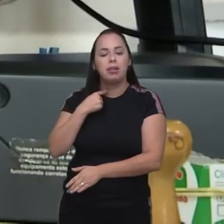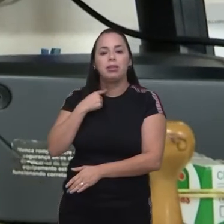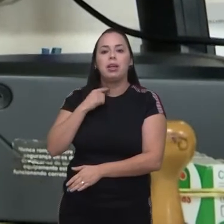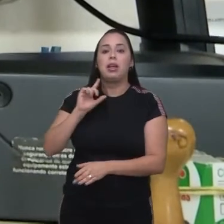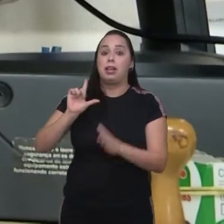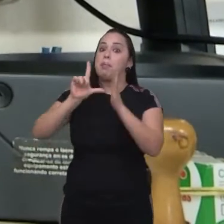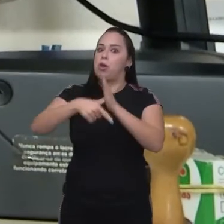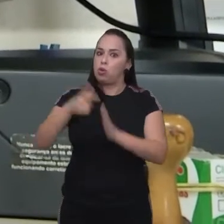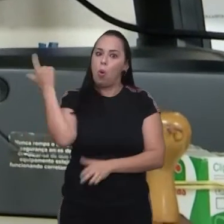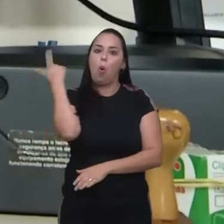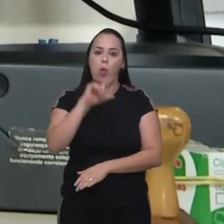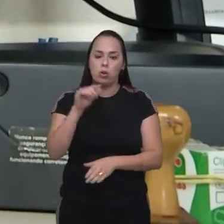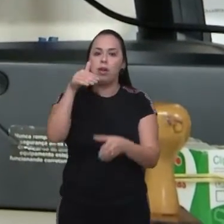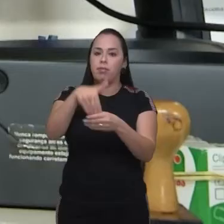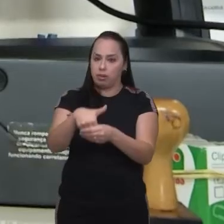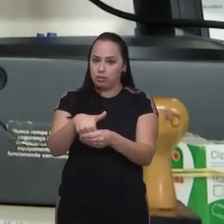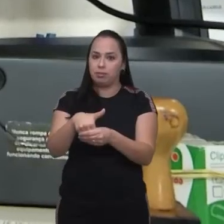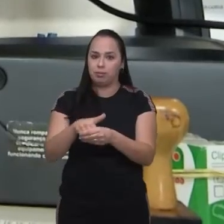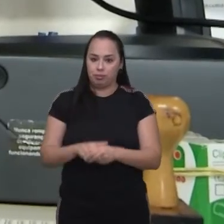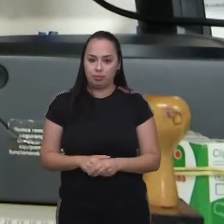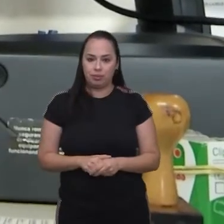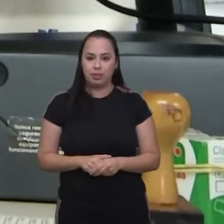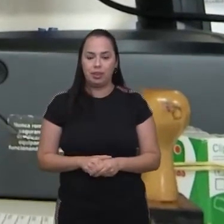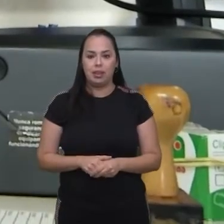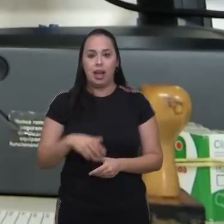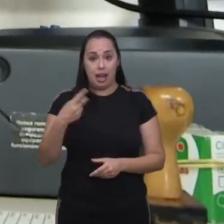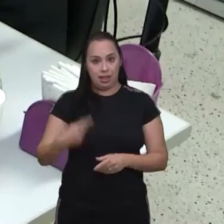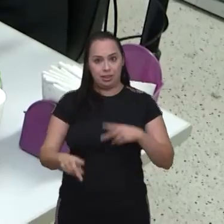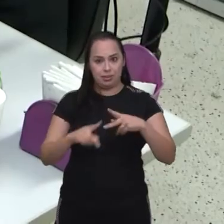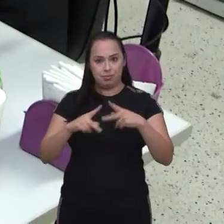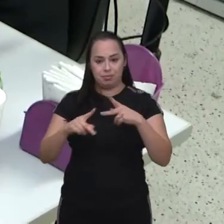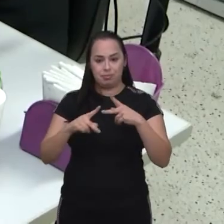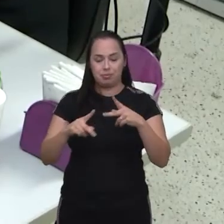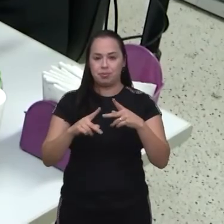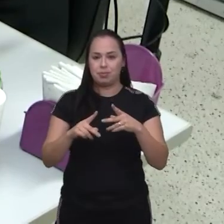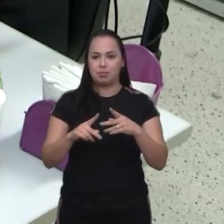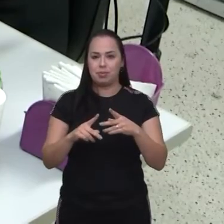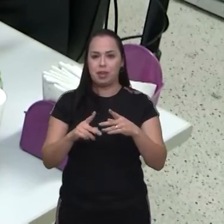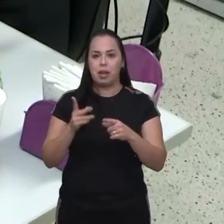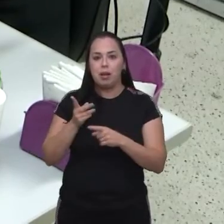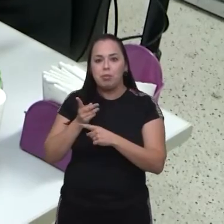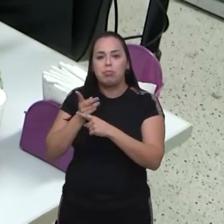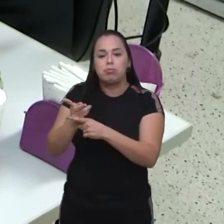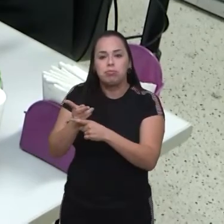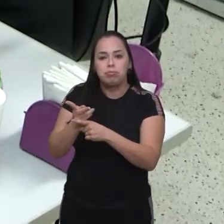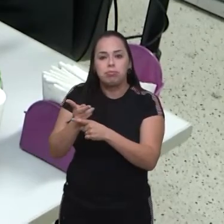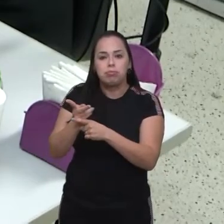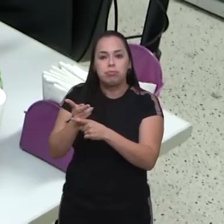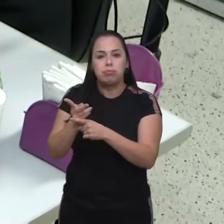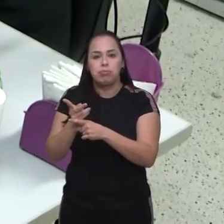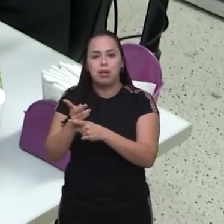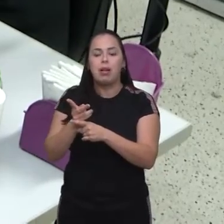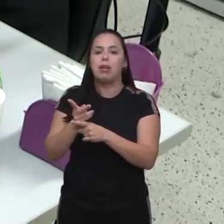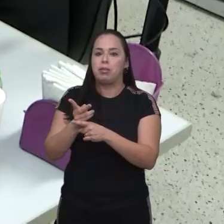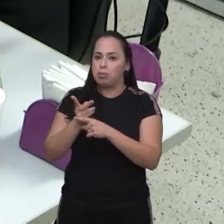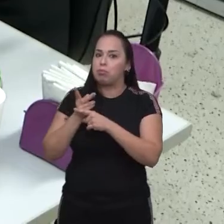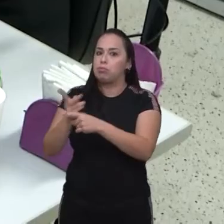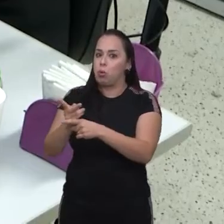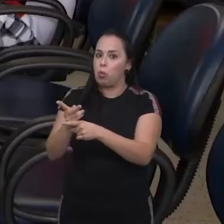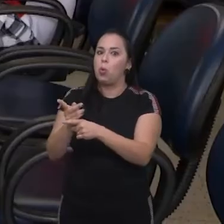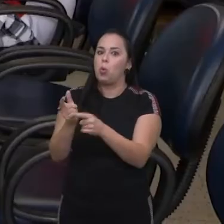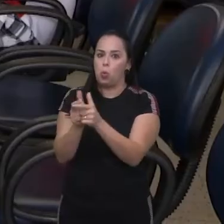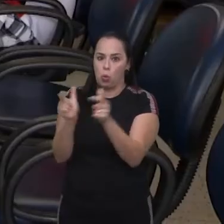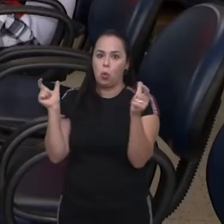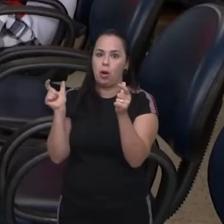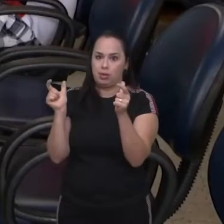para estar apto a participar das eleições em outubro deste ano. Aqui em São José dos Campos, a procura para regularizar o